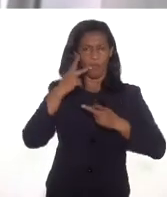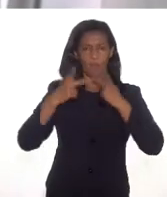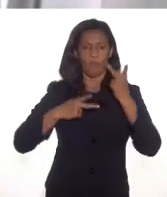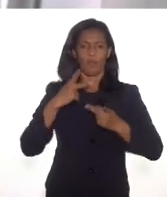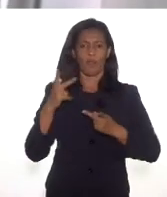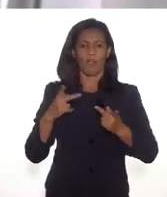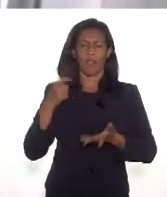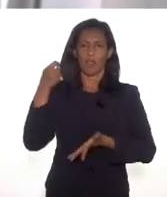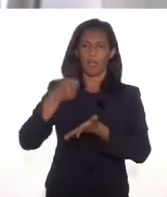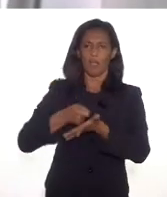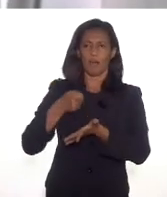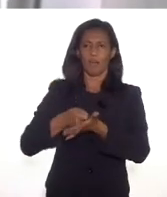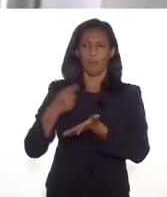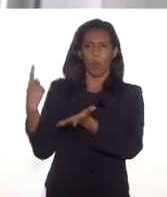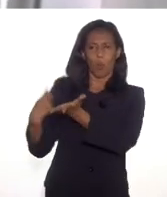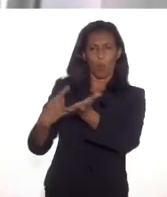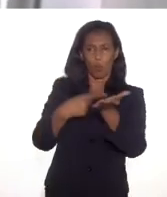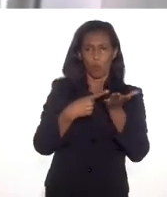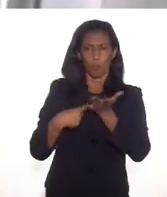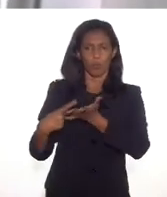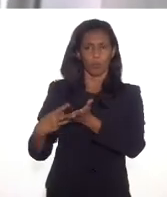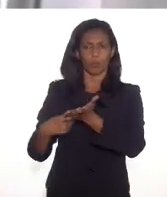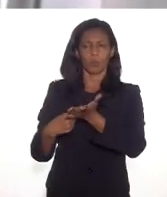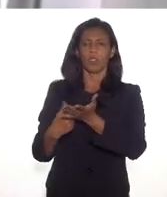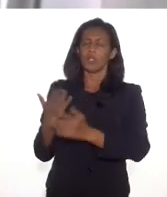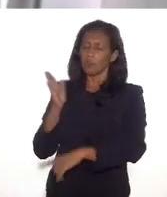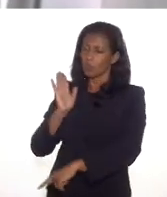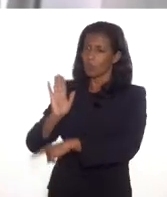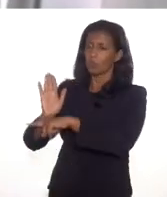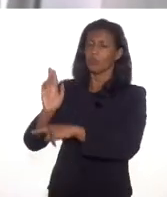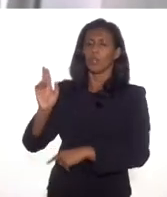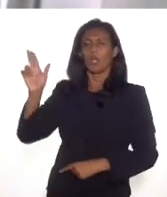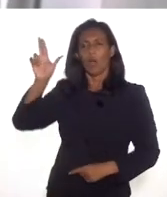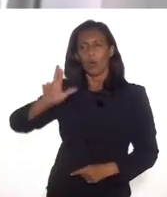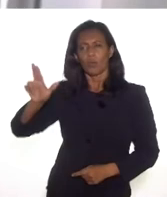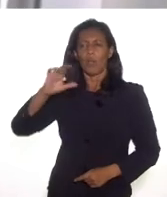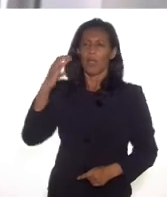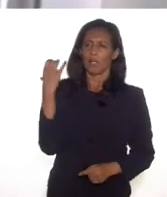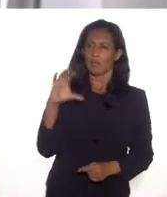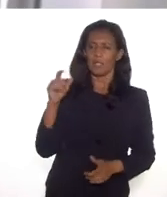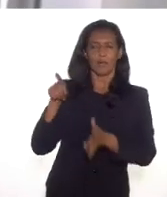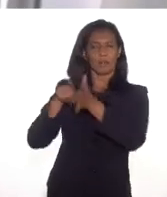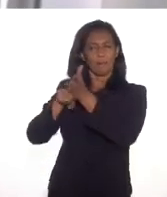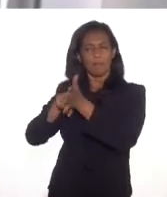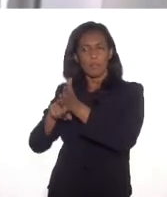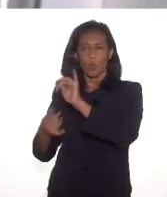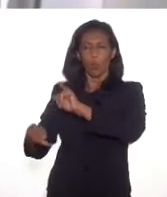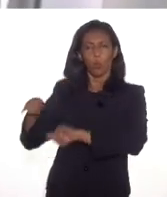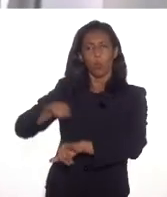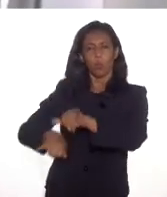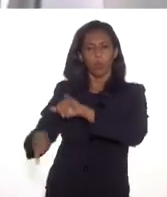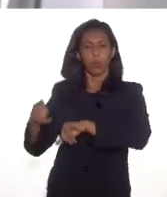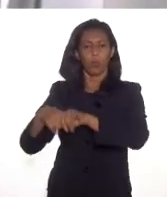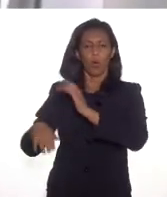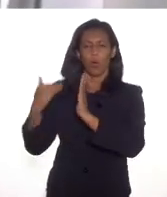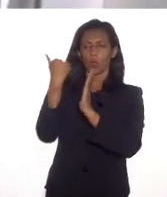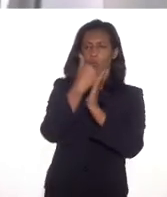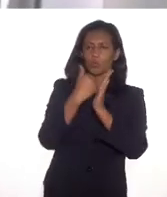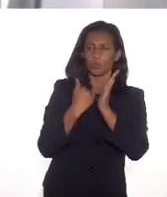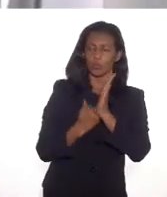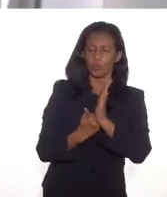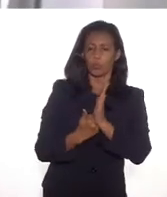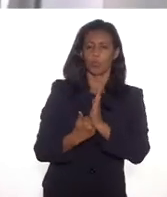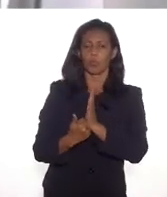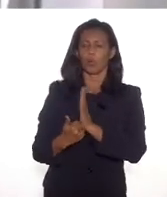reafirmar o nosso compromisso de defender as universidades, a ciência, a pesquisa, os laboratórios de pesquisa, os programas de